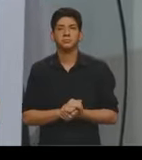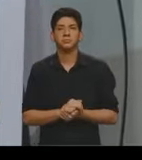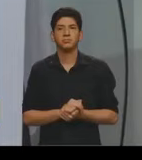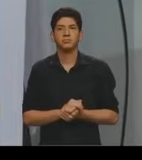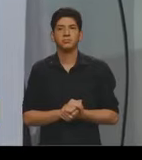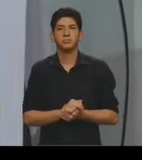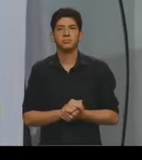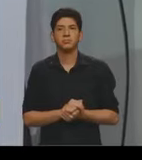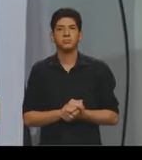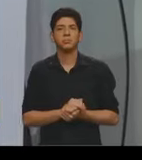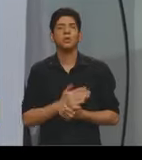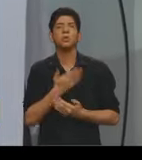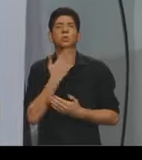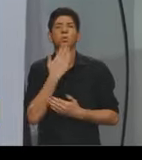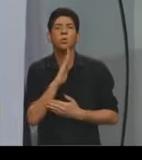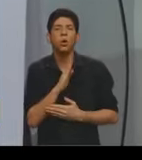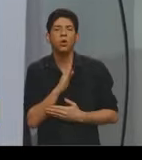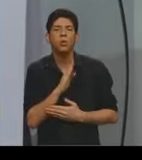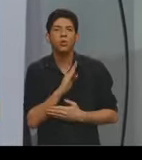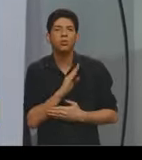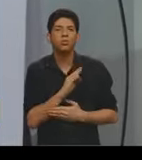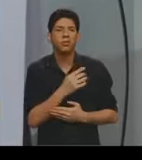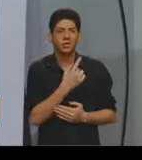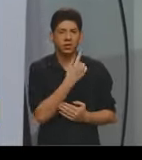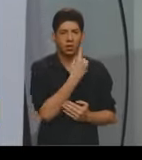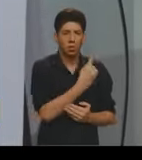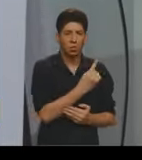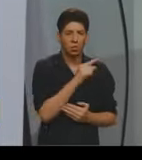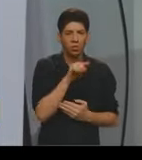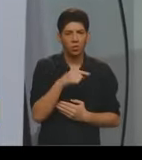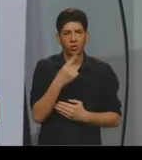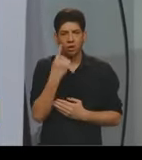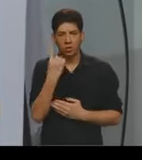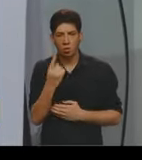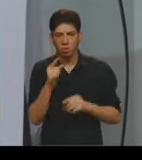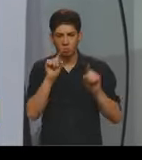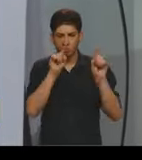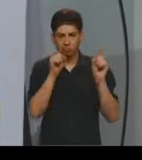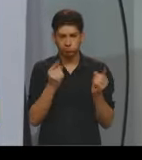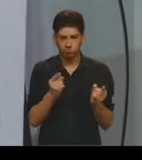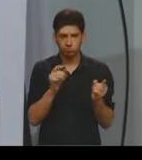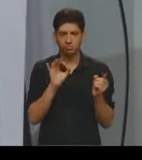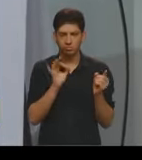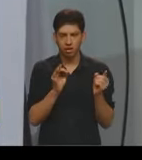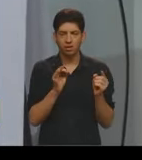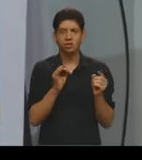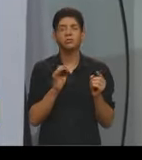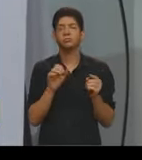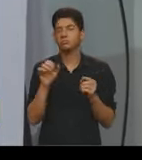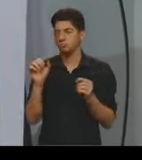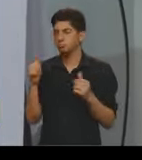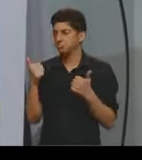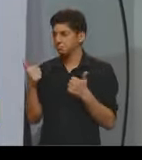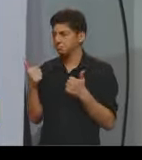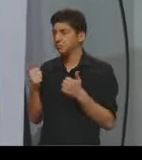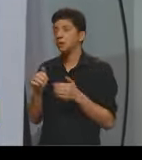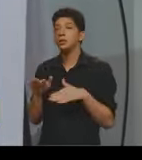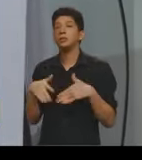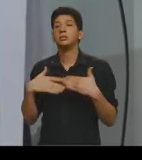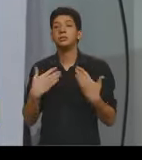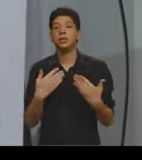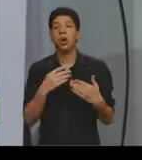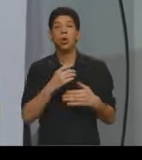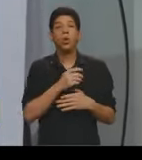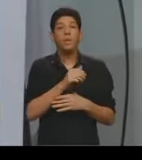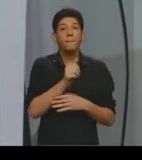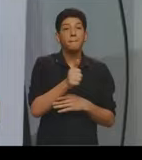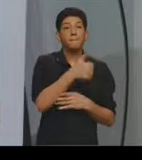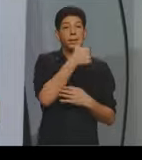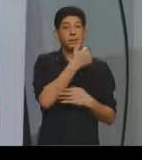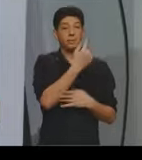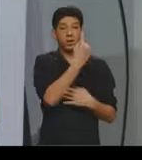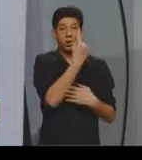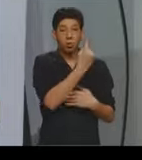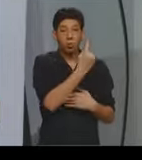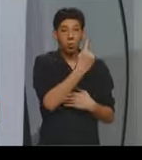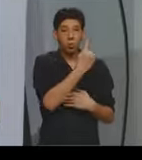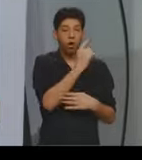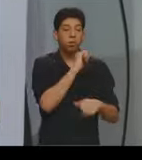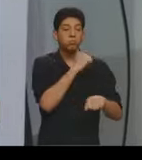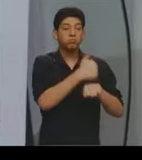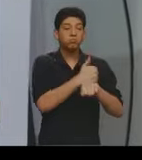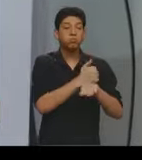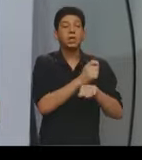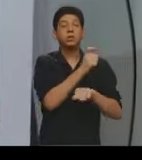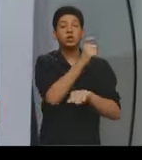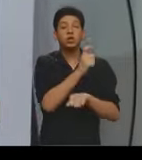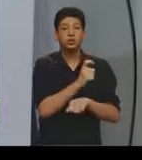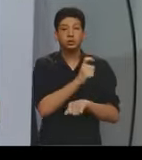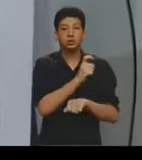Qual foi o par ordenado, né? 1 e 1. 1 e 1. Então, esse primeiro aqui é o x. Então, o par ordenado,